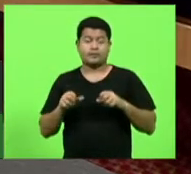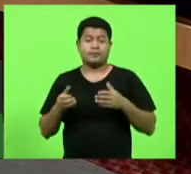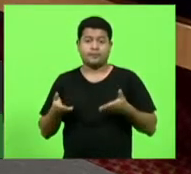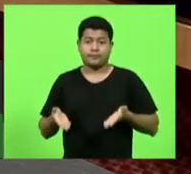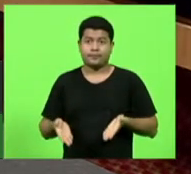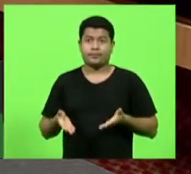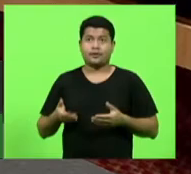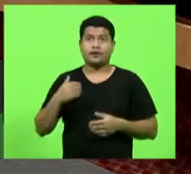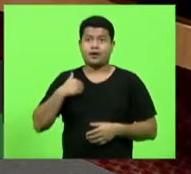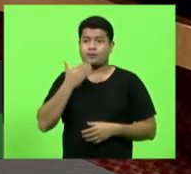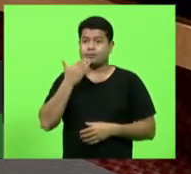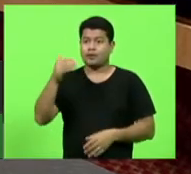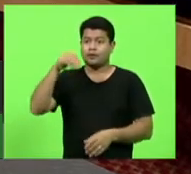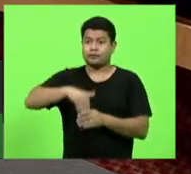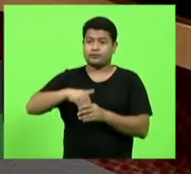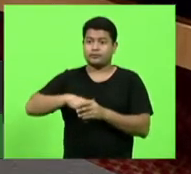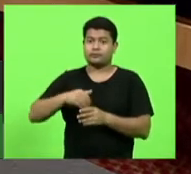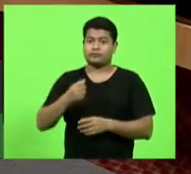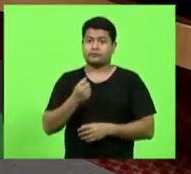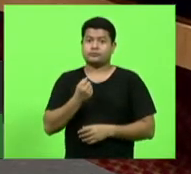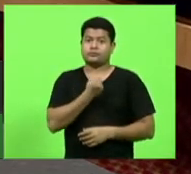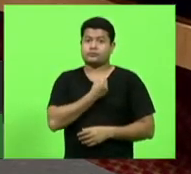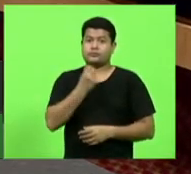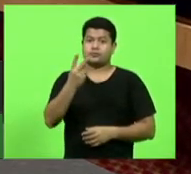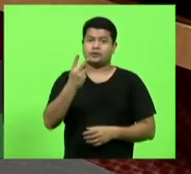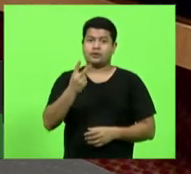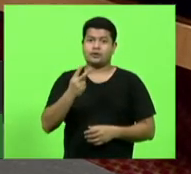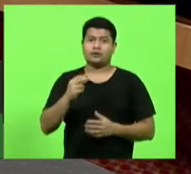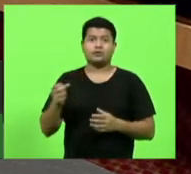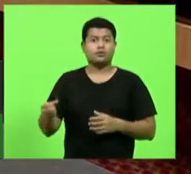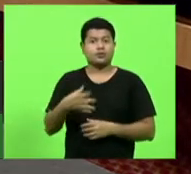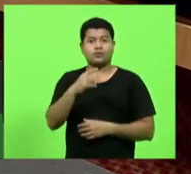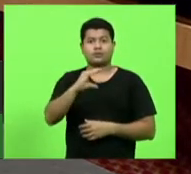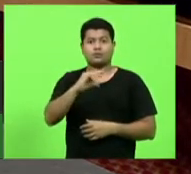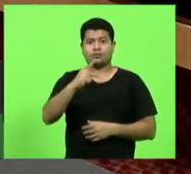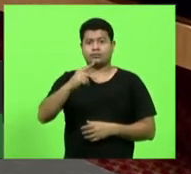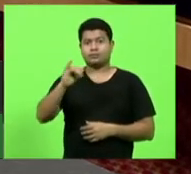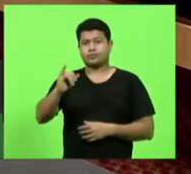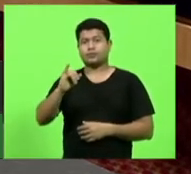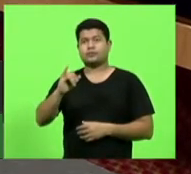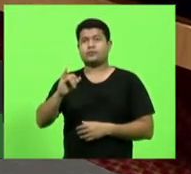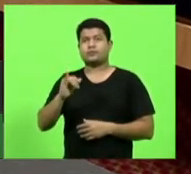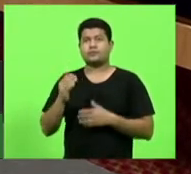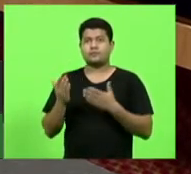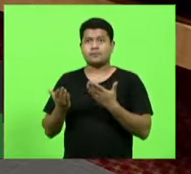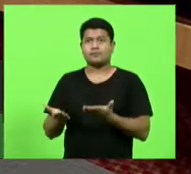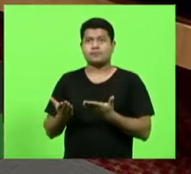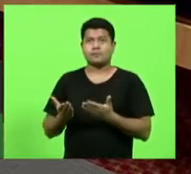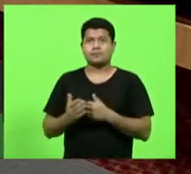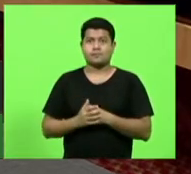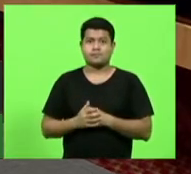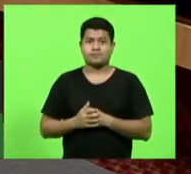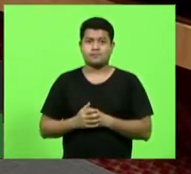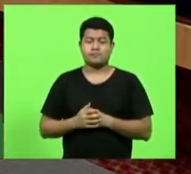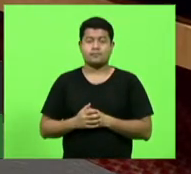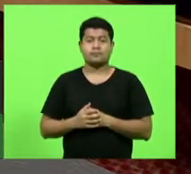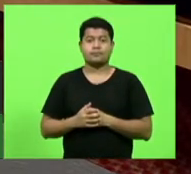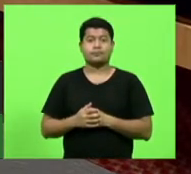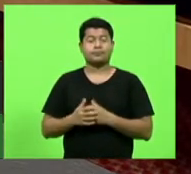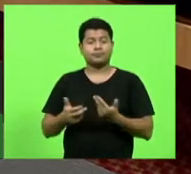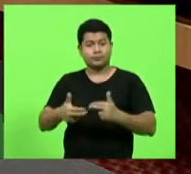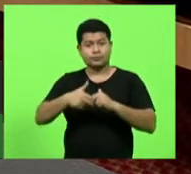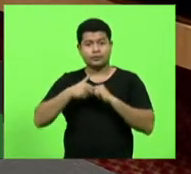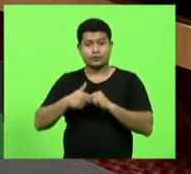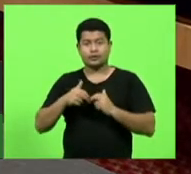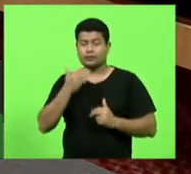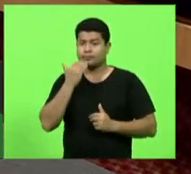voto 2. Não temos necessidade de uma nova CPI sem um fato gerador suficientemente para isso. Portanto,